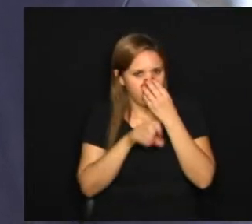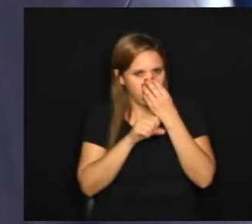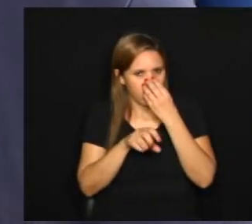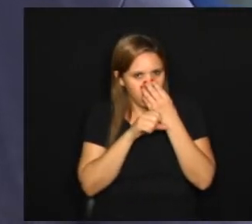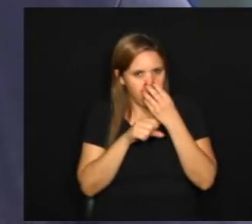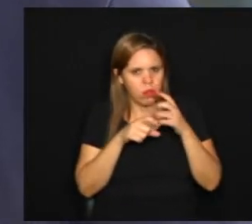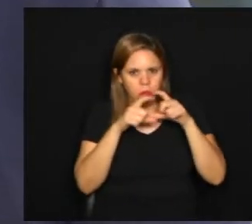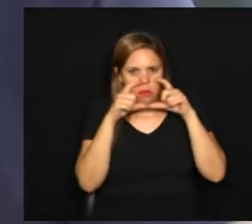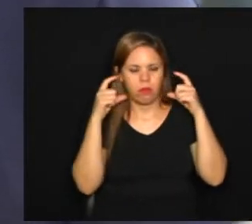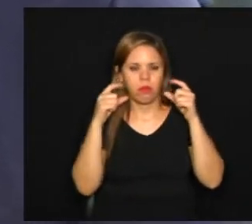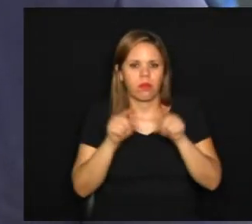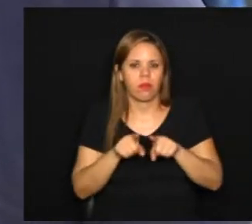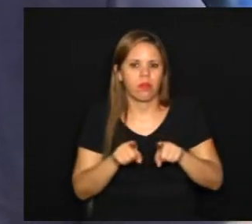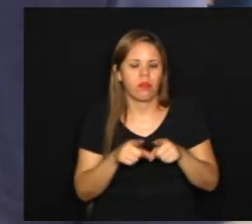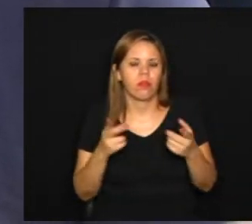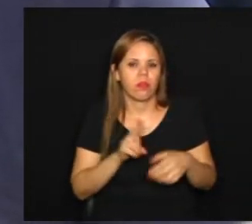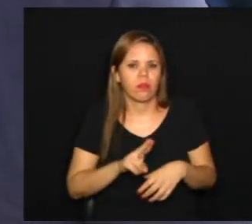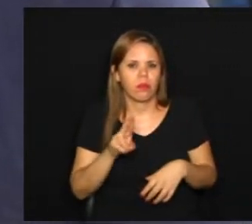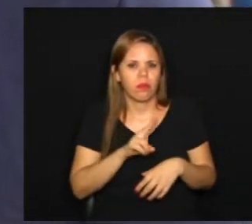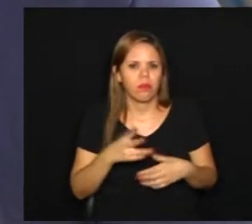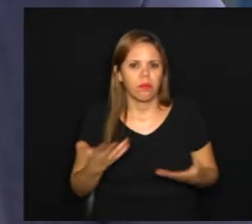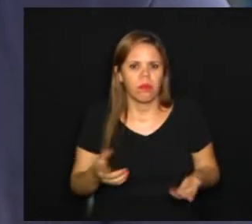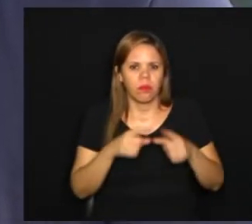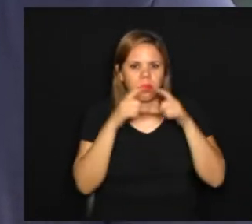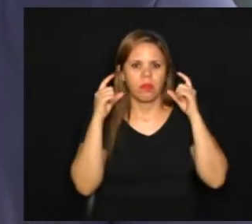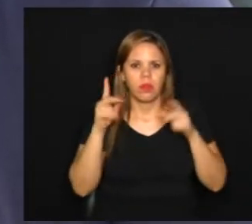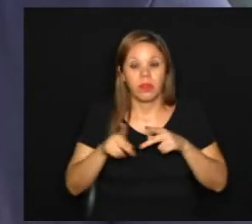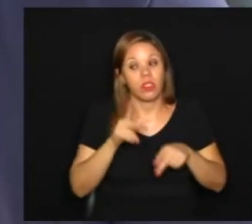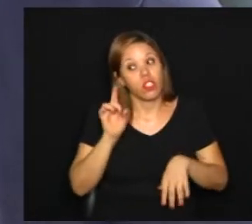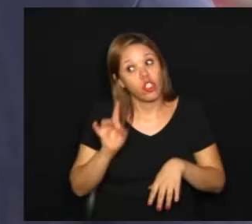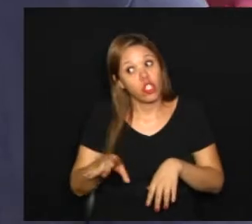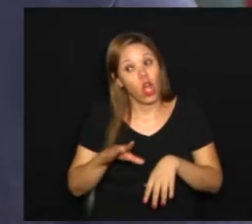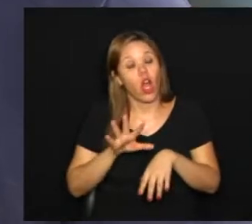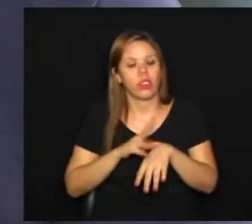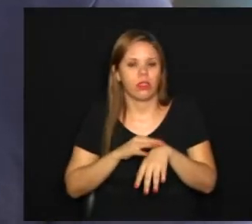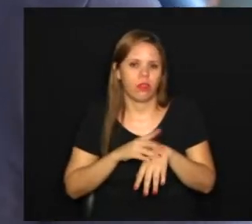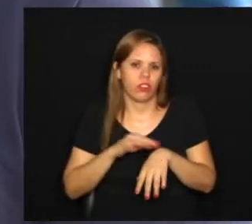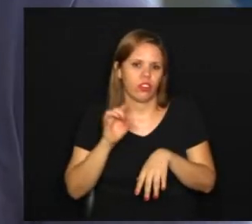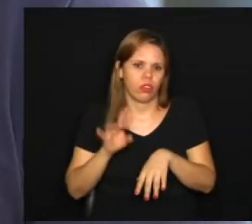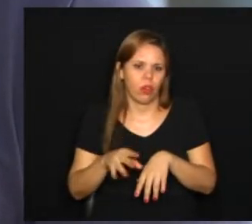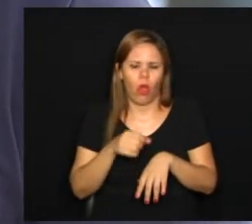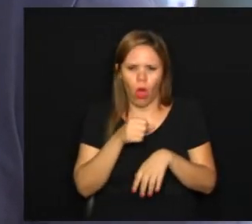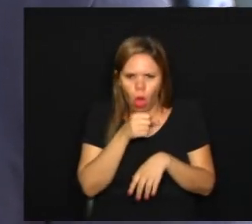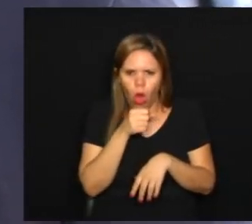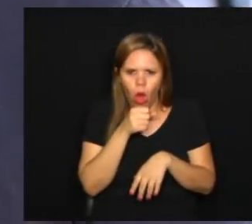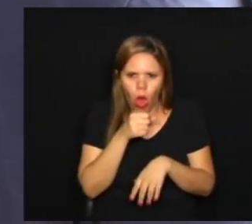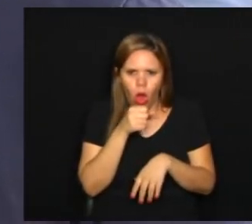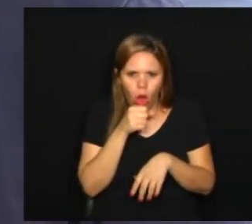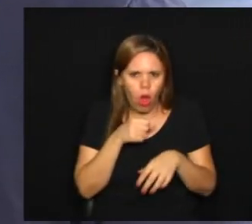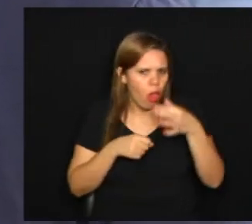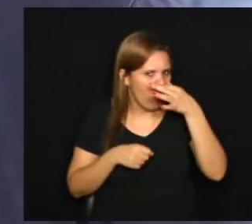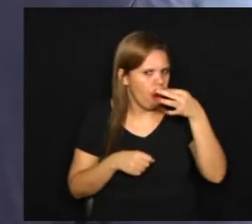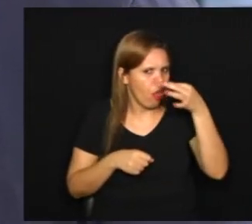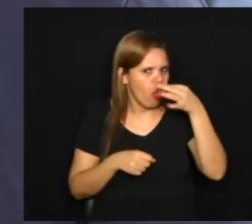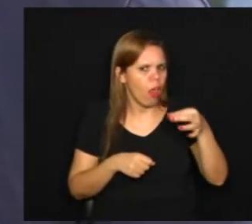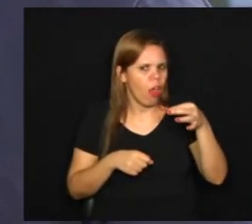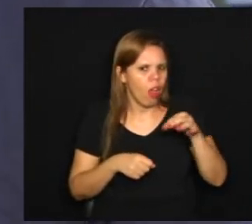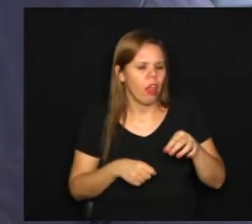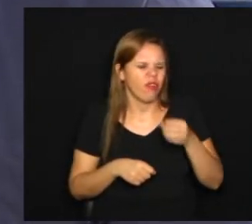etiqueta respiratória. O uso de máscara é para quem está doente, ou seja, quem está tossindo e espirrando, para evitar que essa